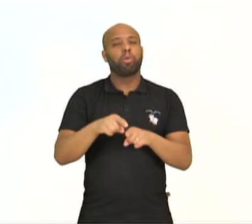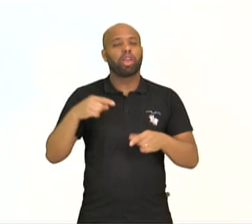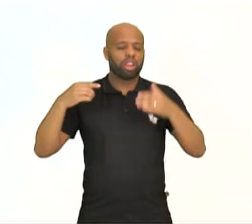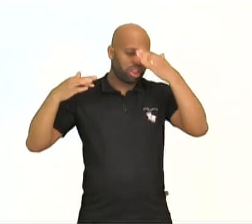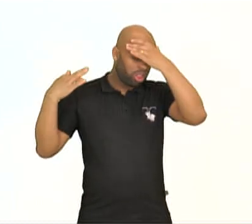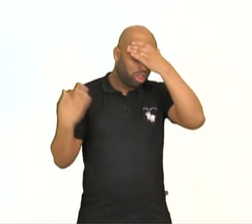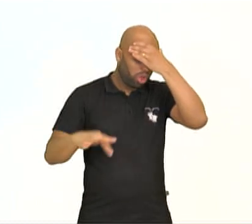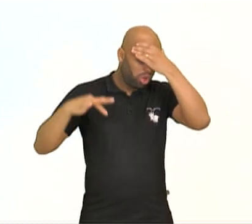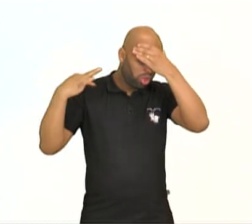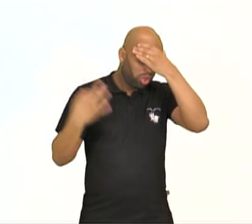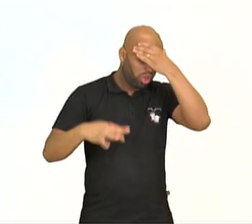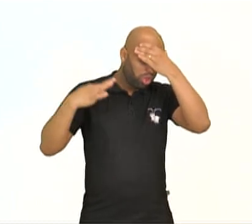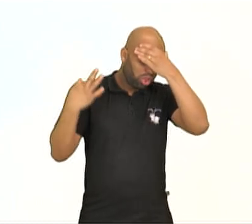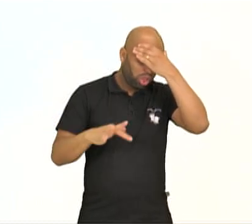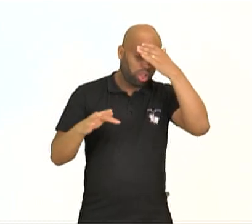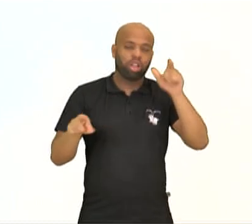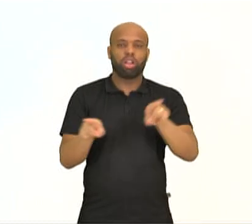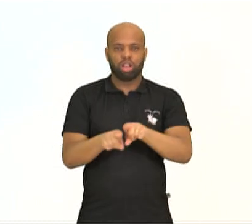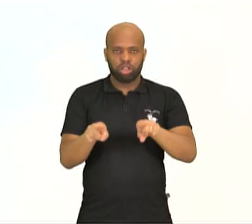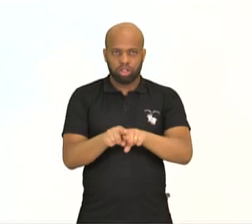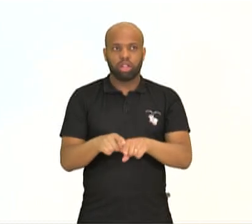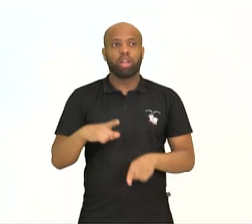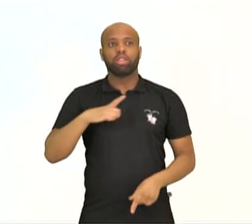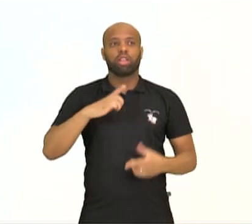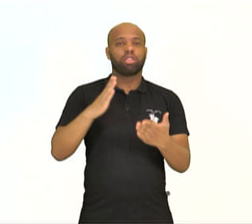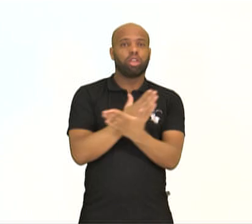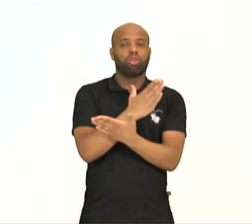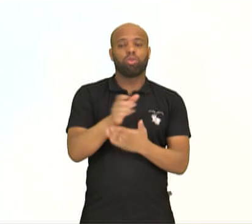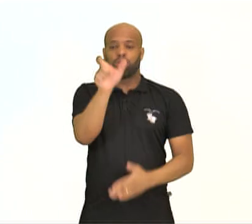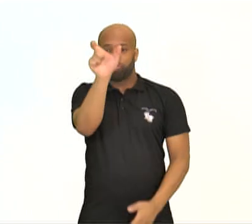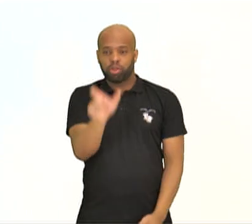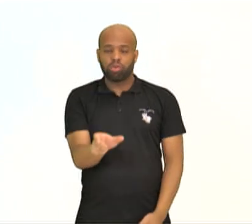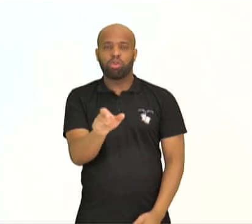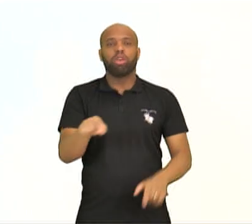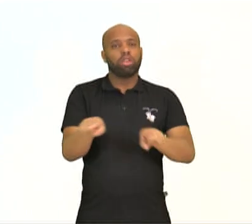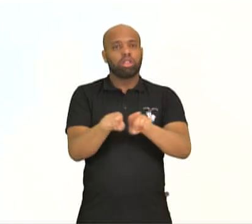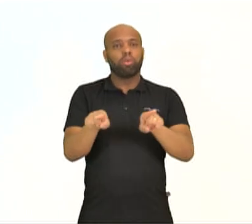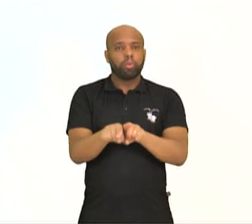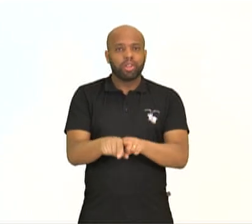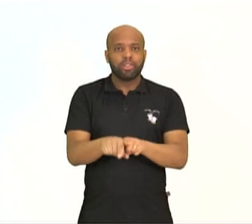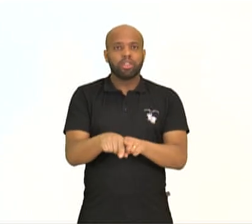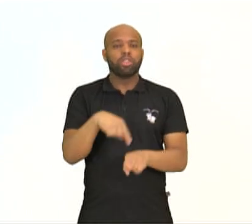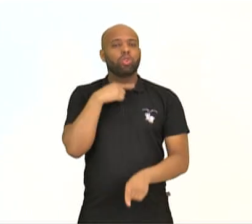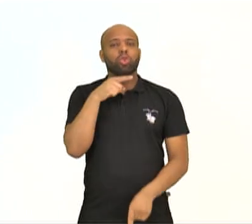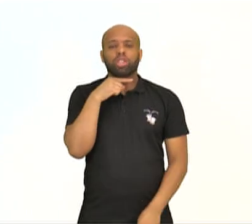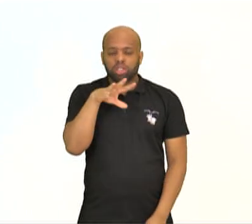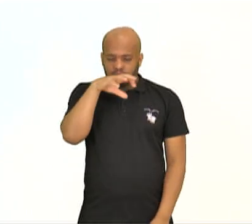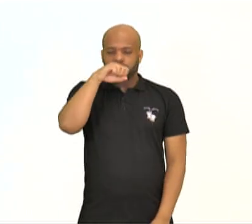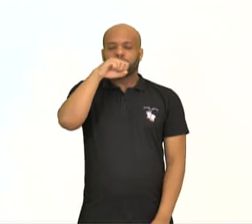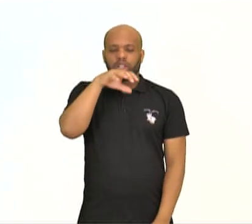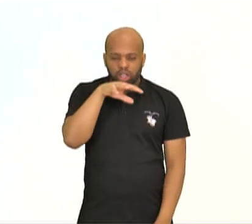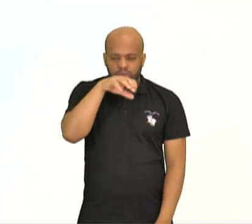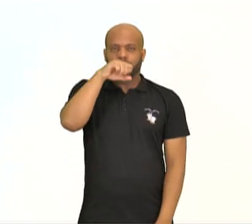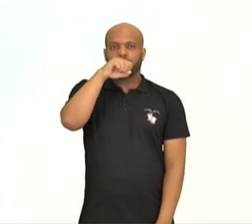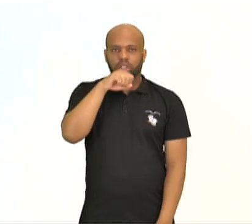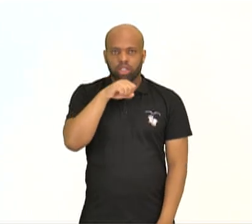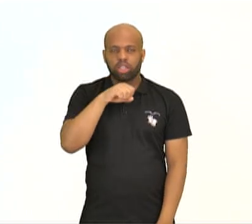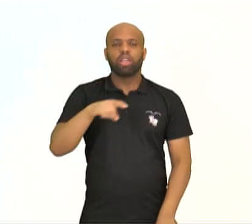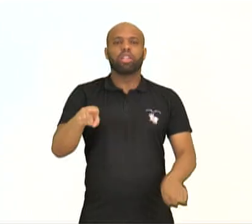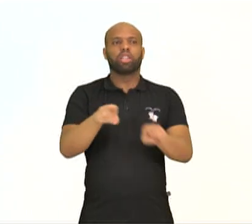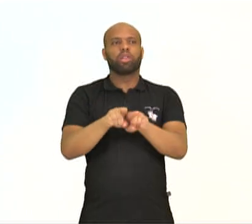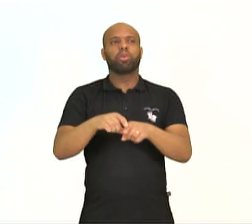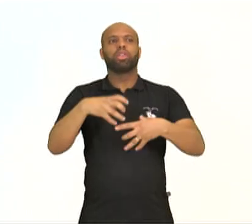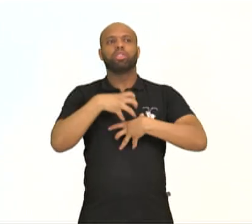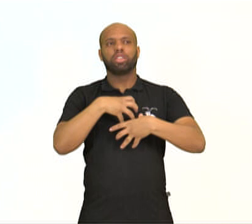cabeça também é bem comum. Algumas pessoas podem apresentar dificuldades respiratórias e sintomas